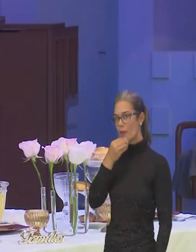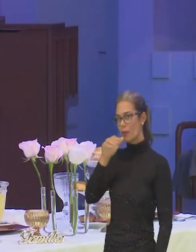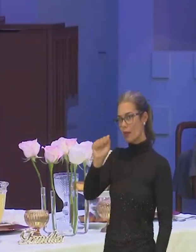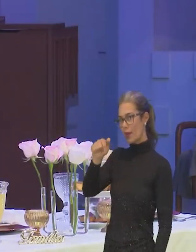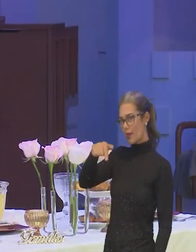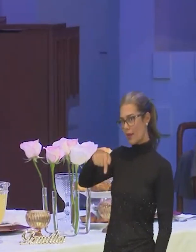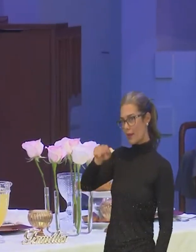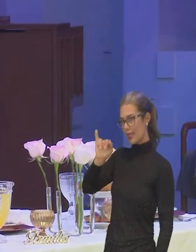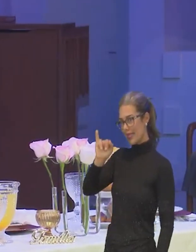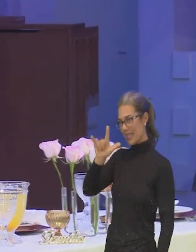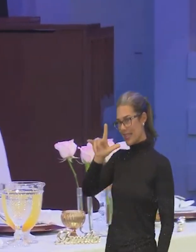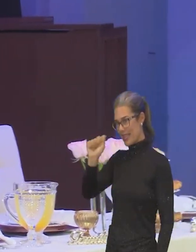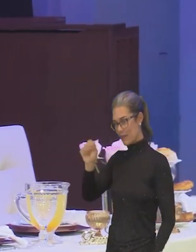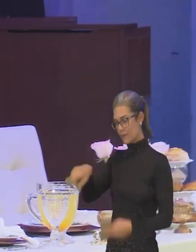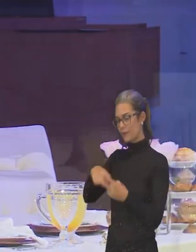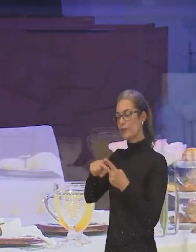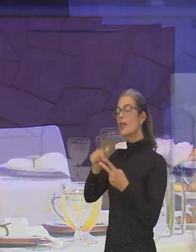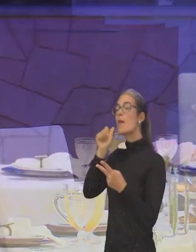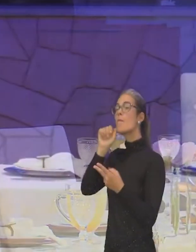Esse casal